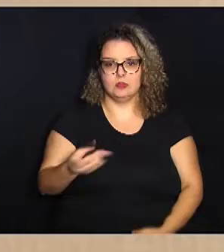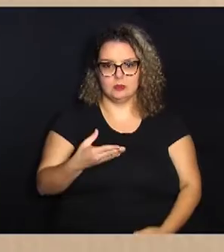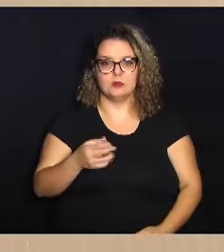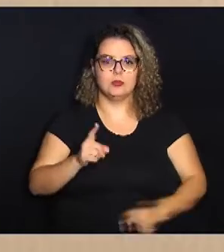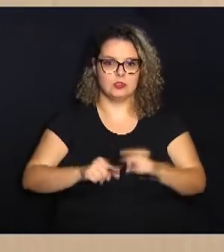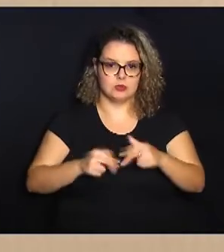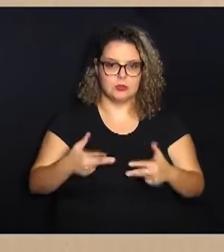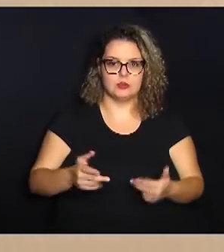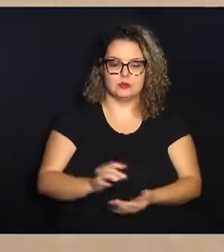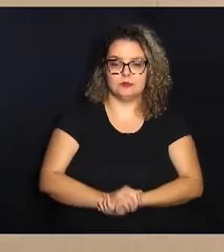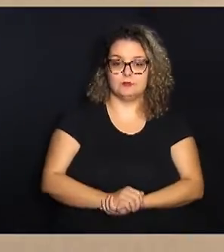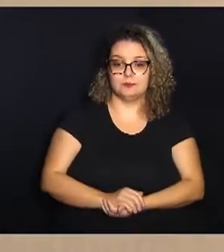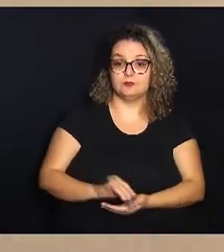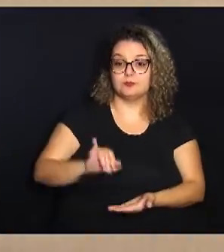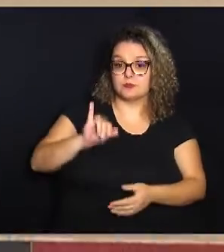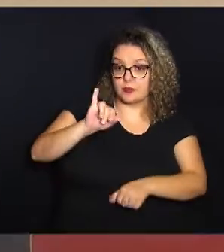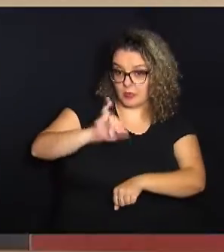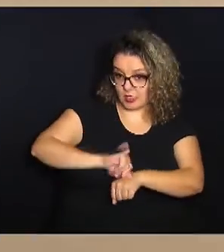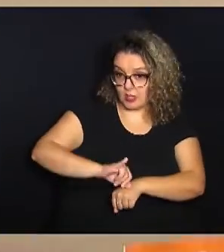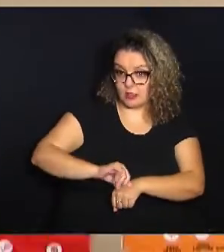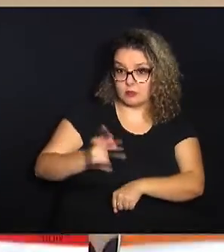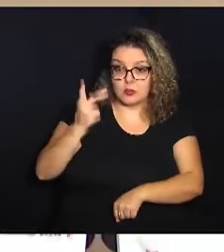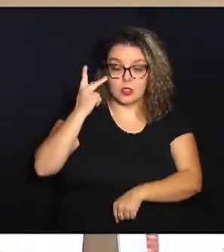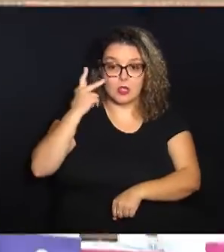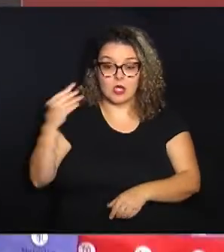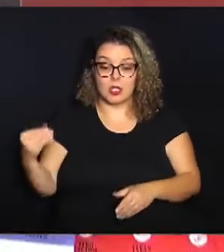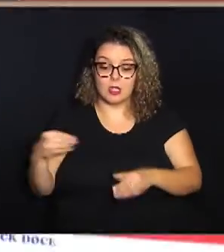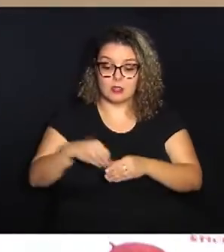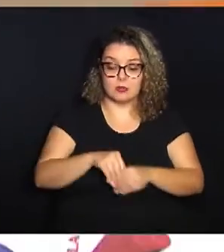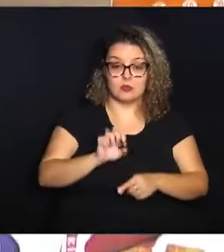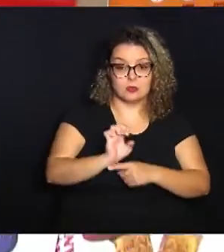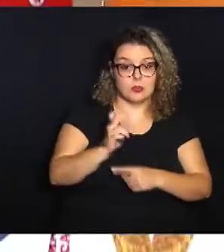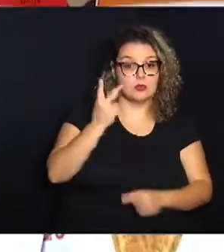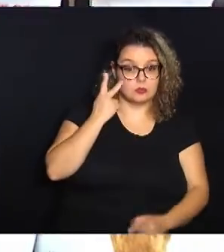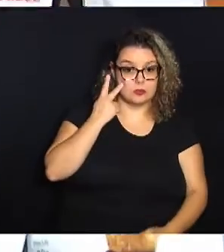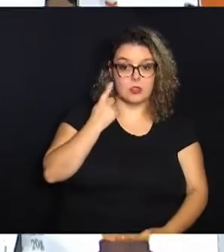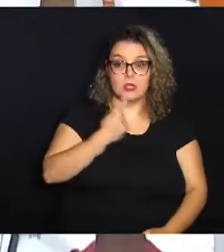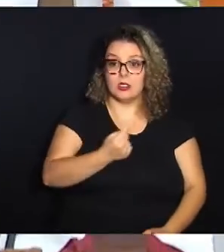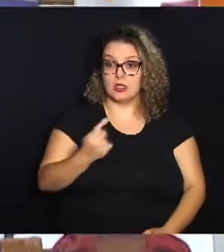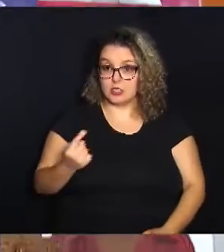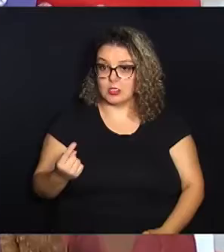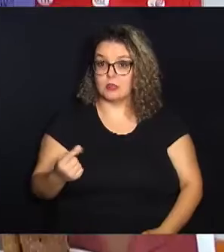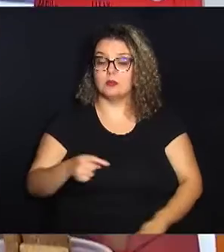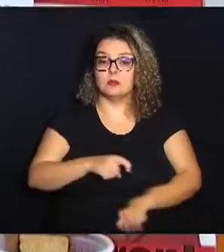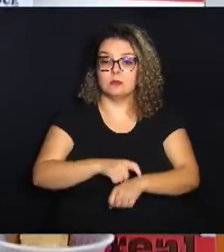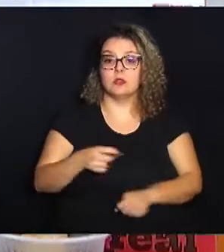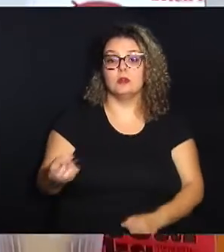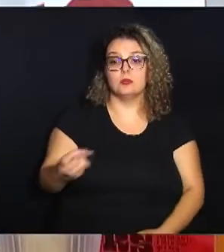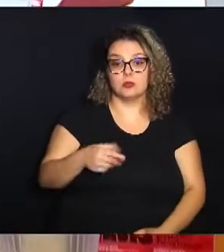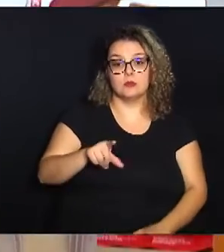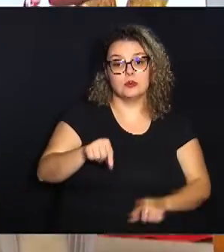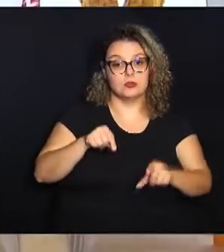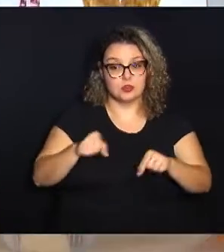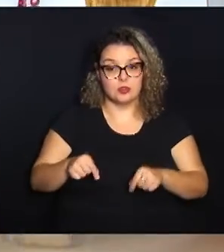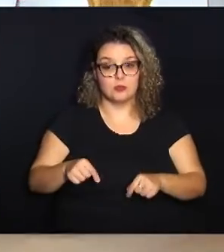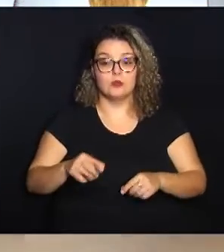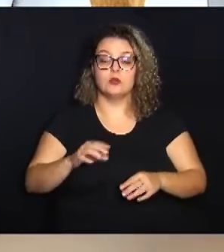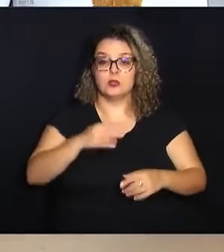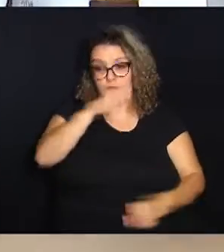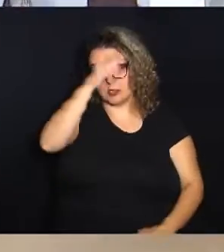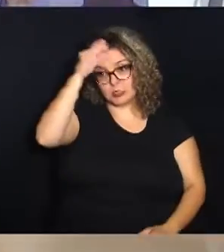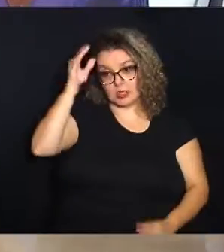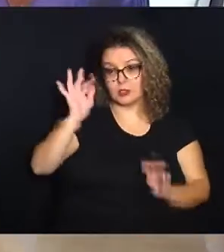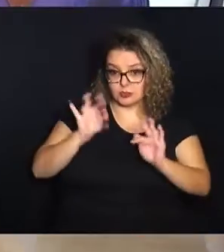Da capital paulista para o interior, a cada momento, novas opções para o cliente final. Trabalhando